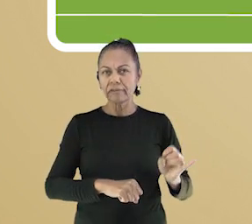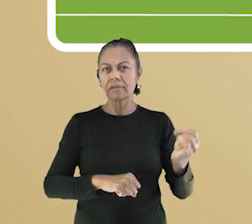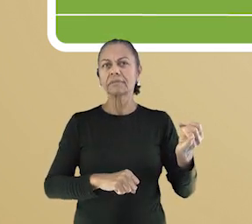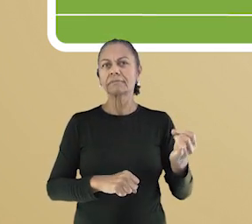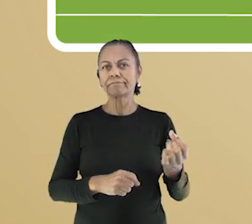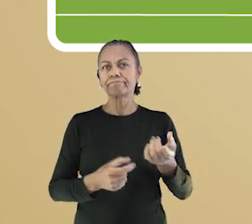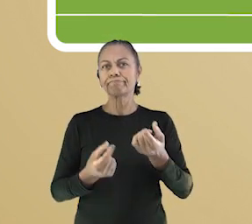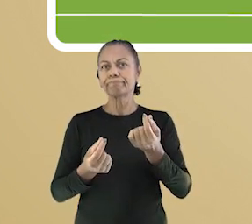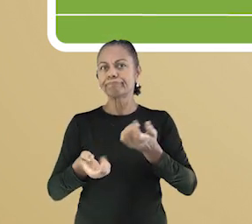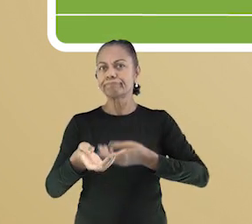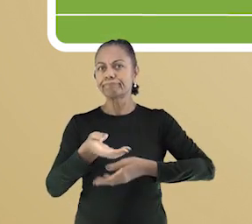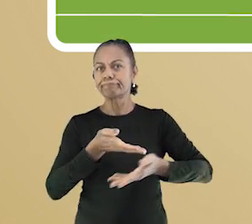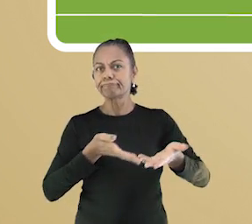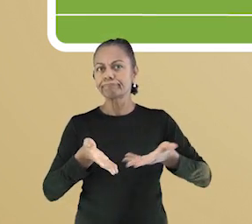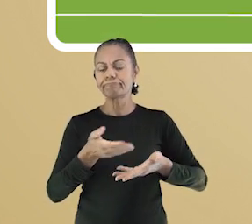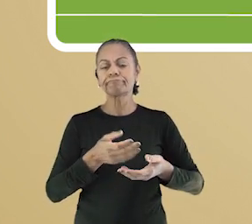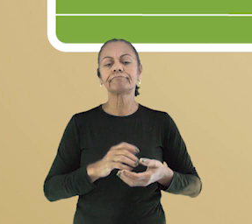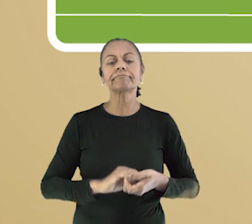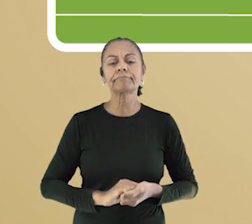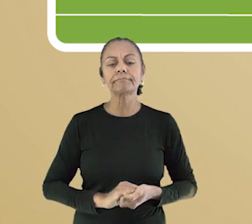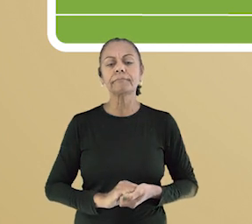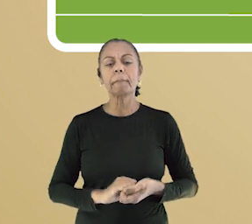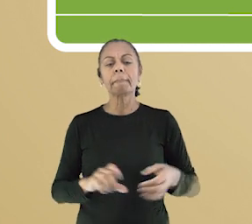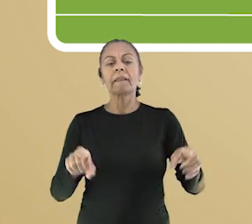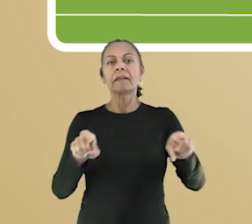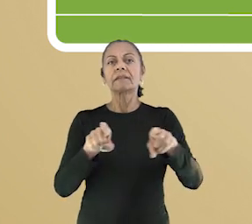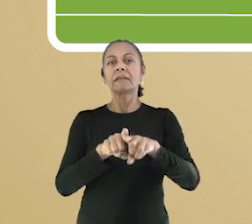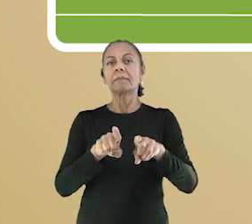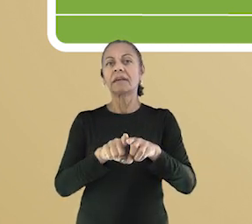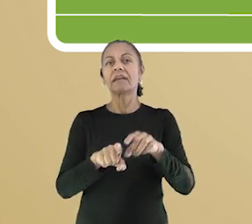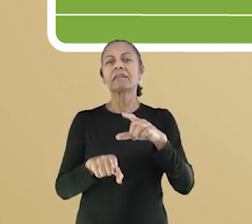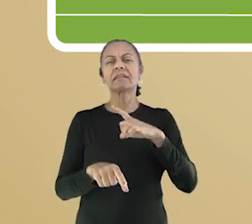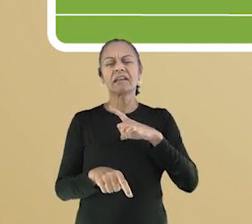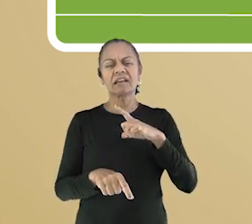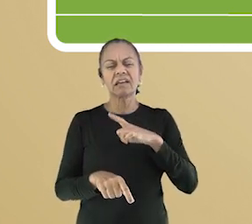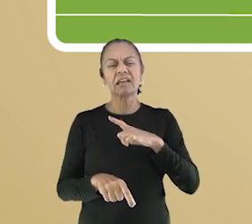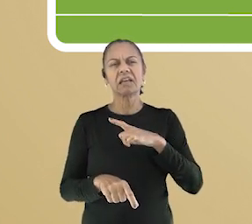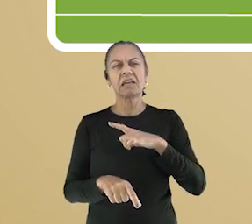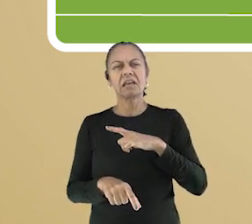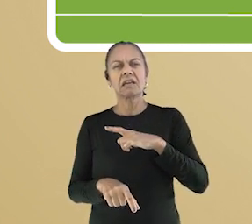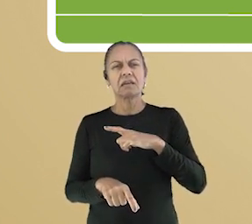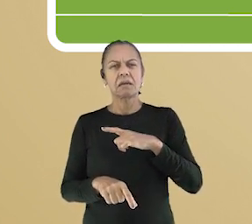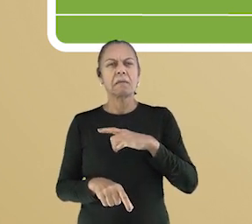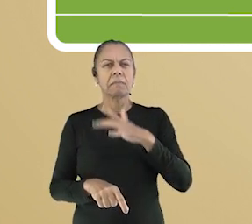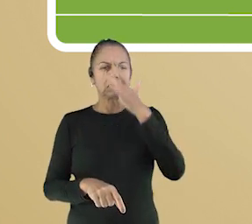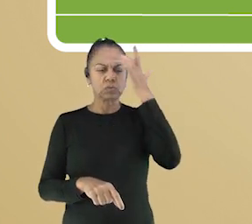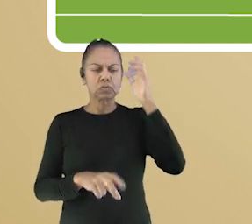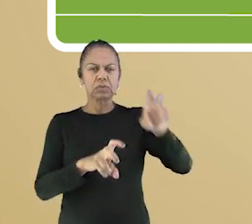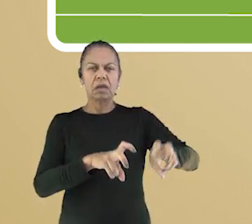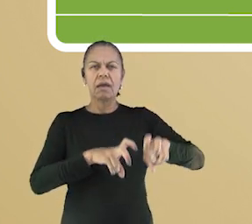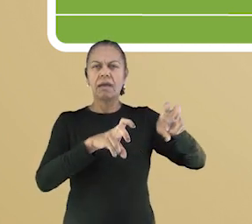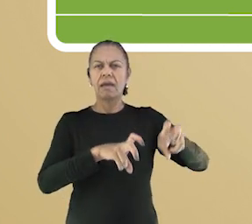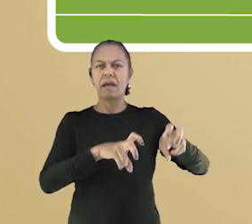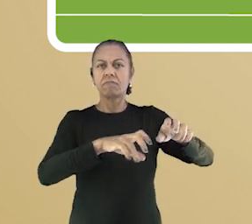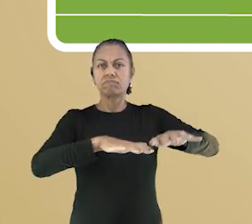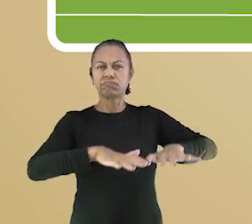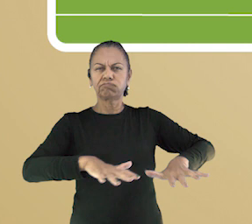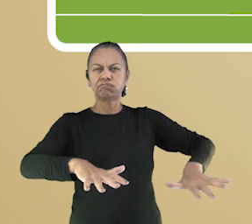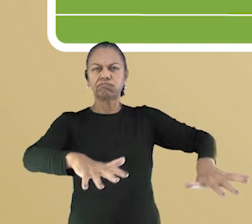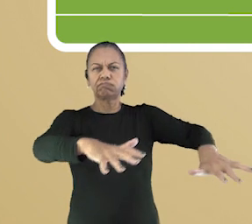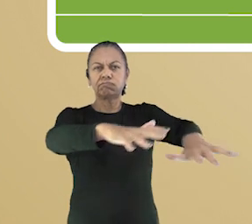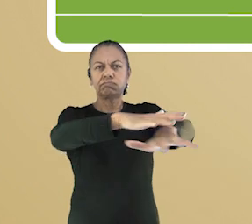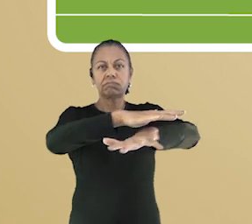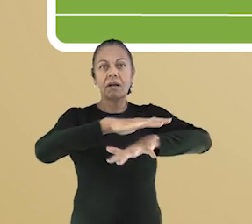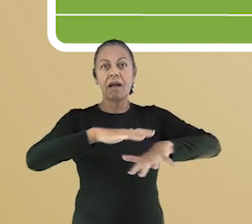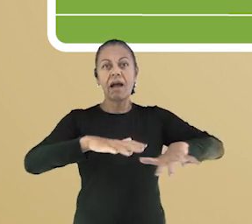realidade em que elas ocorrem. Assim, nós temos o grande produtor, dono de vastas terras, que tem bastante espaço,